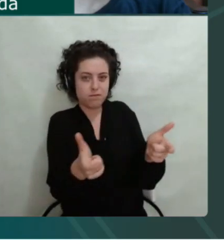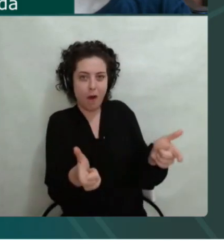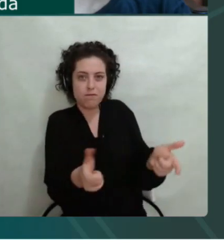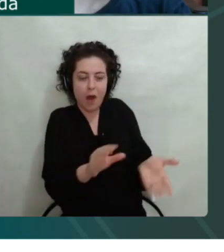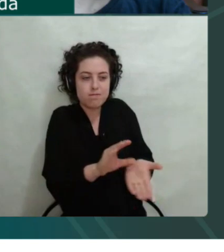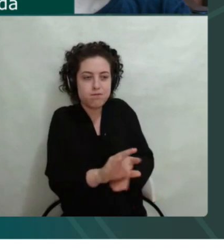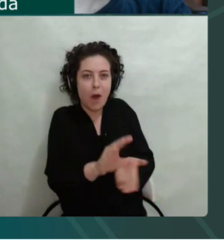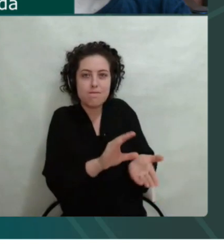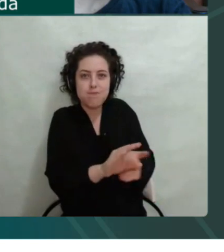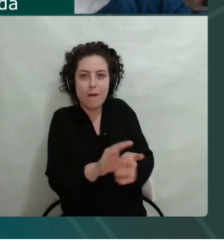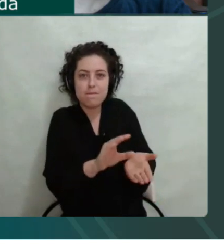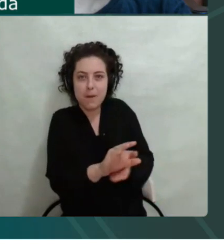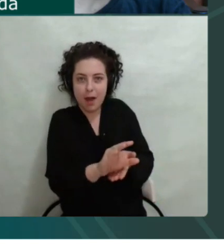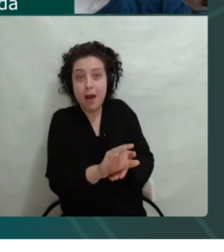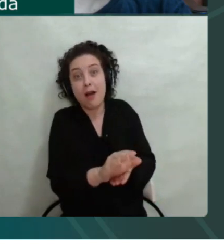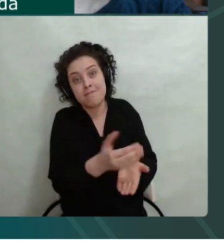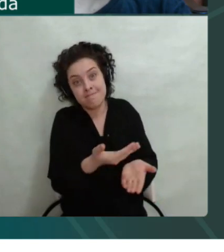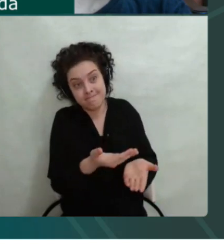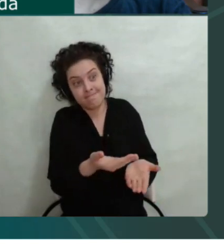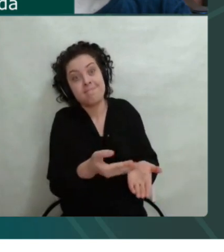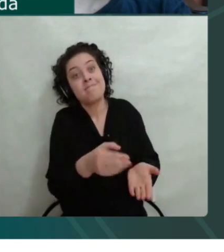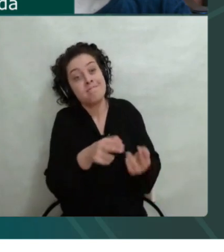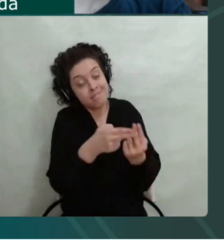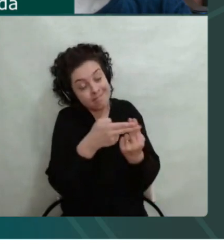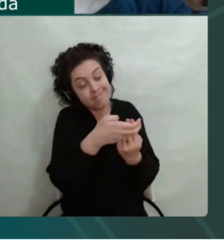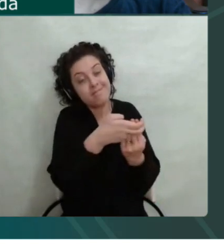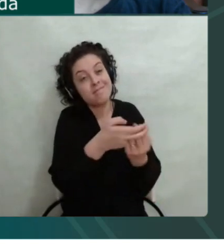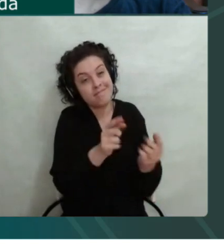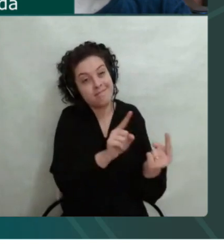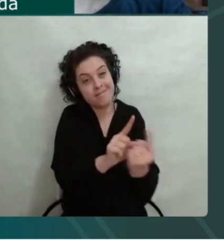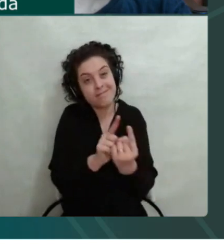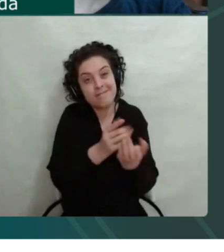custo implementado é o Sistema Único de Saúde.